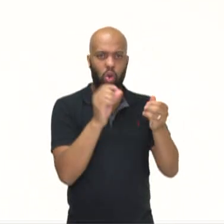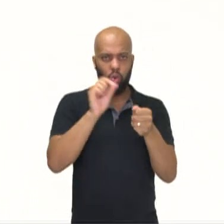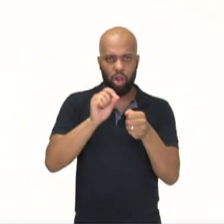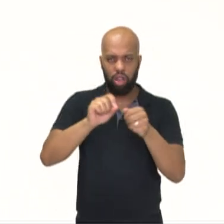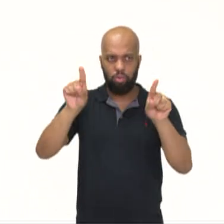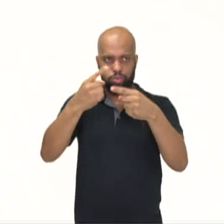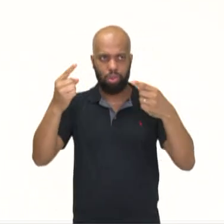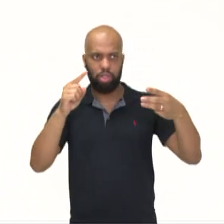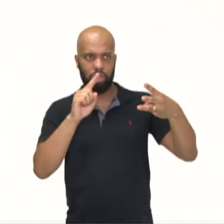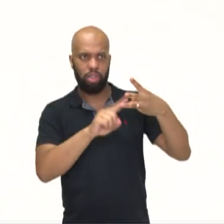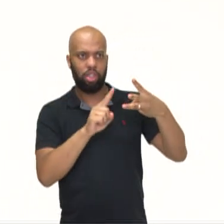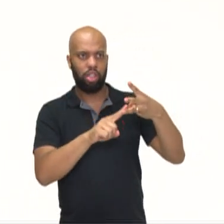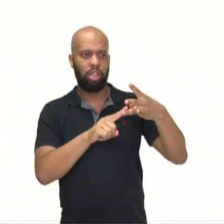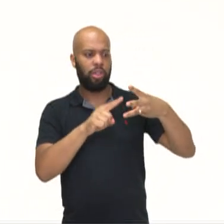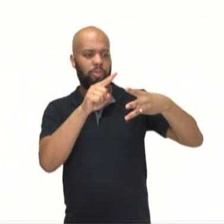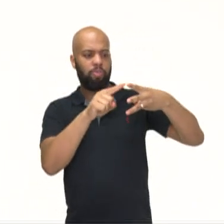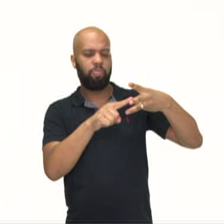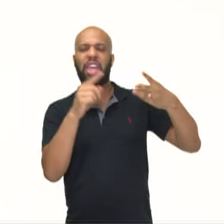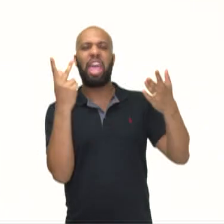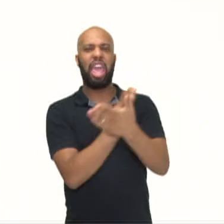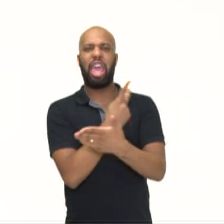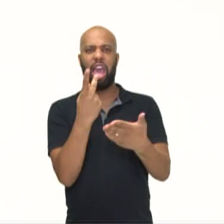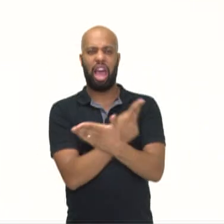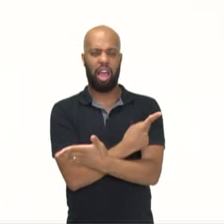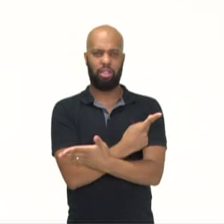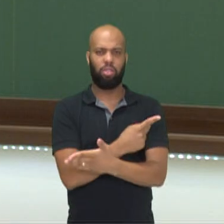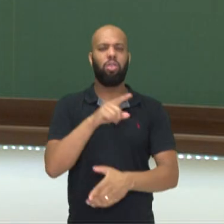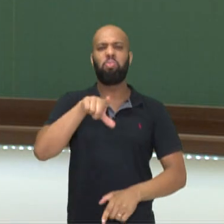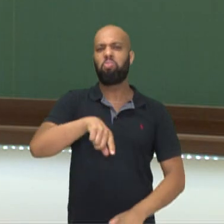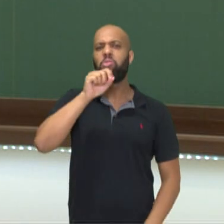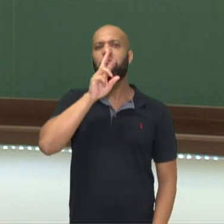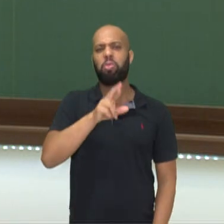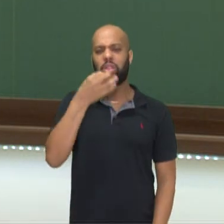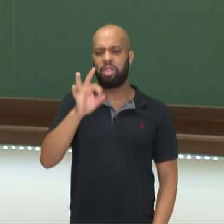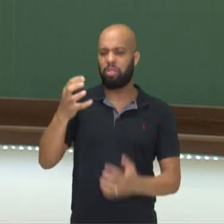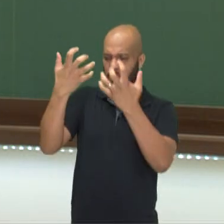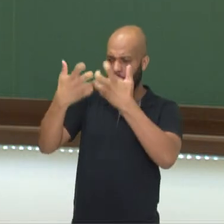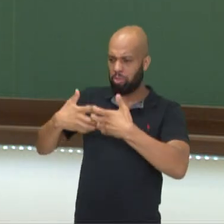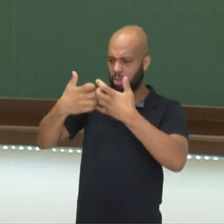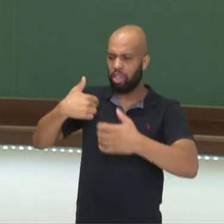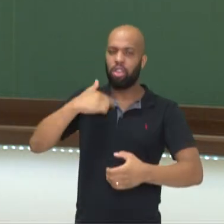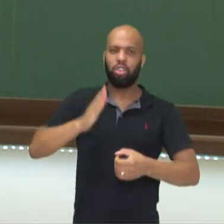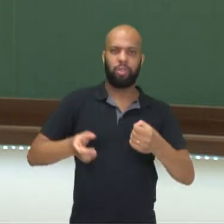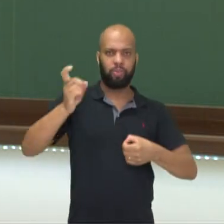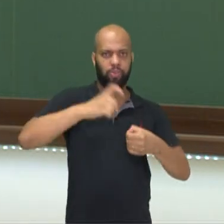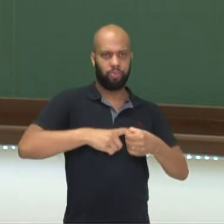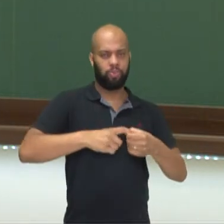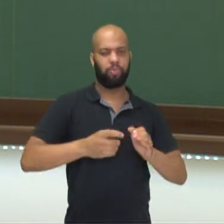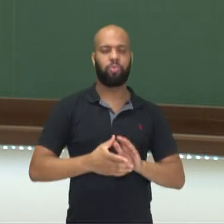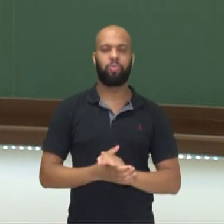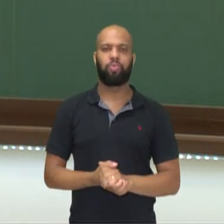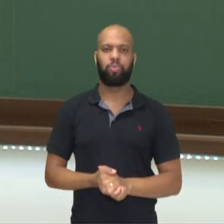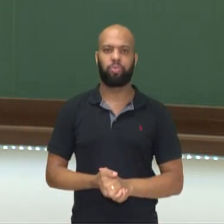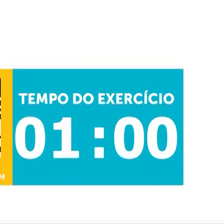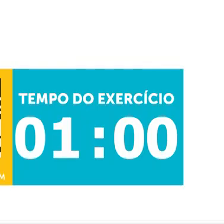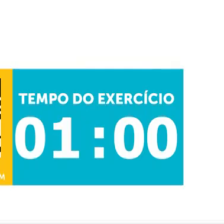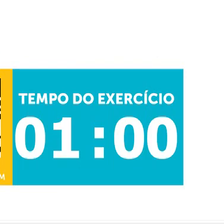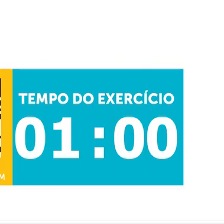música. Alternativa C: nenhuma das alternativas anteriores. Então, gente, leiam com atenção, já